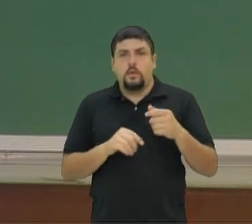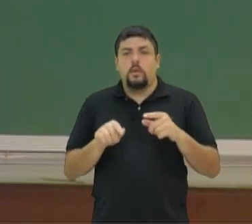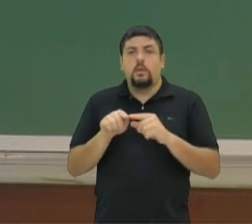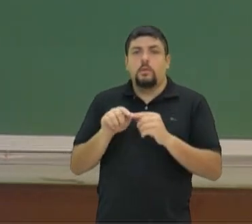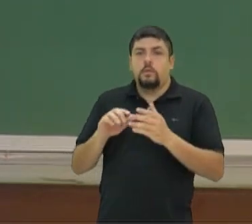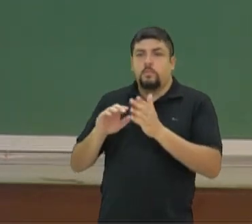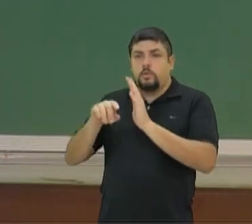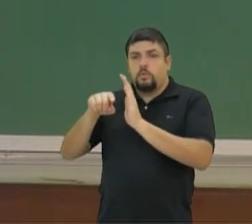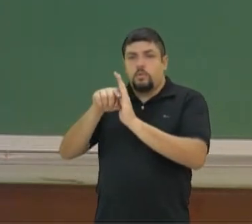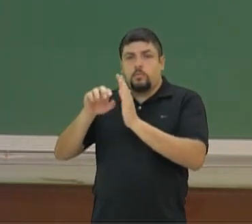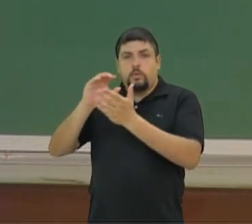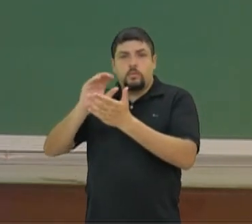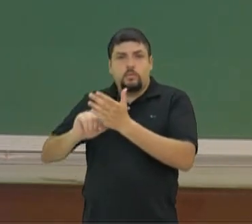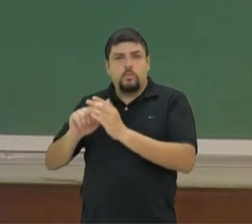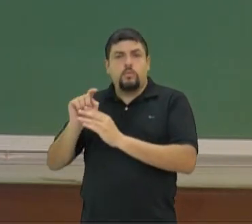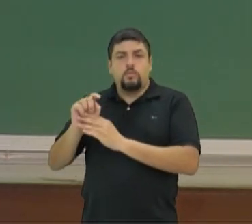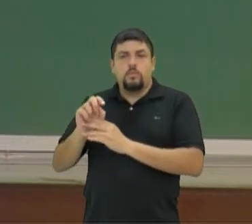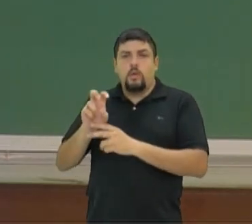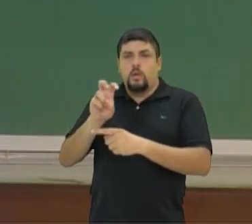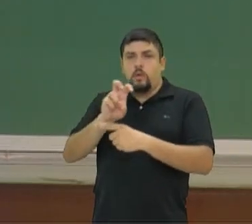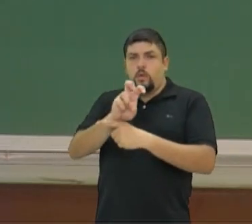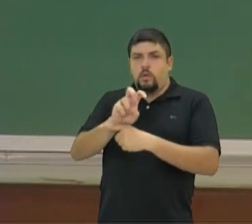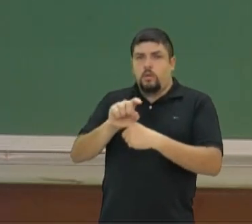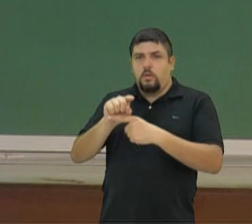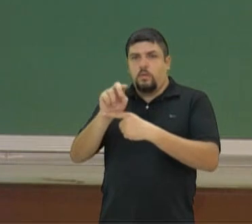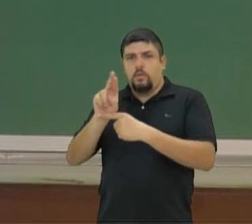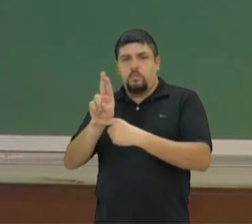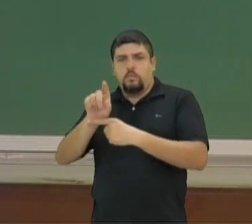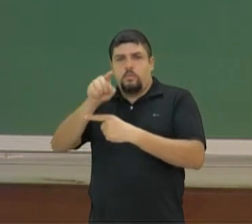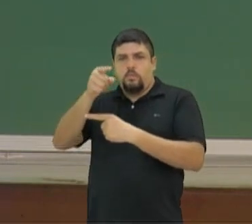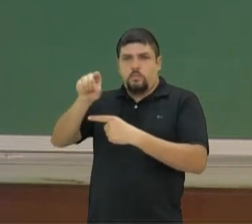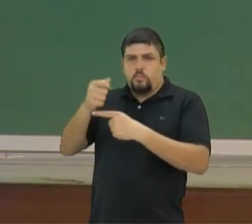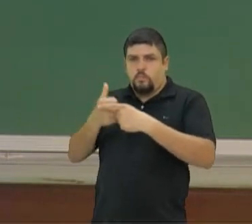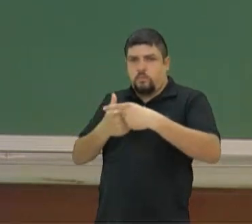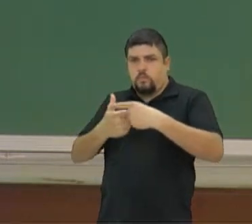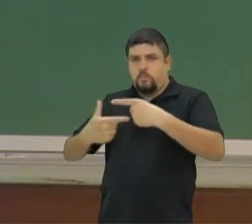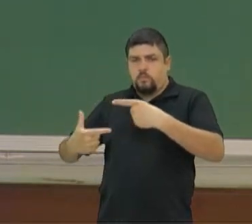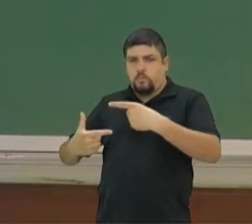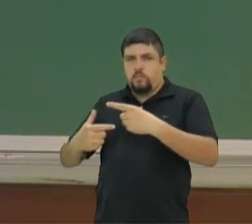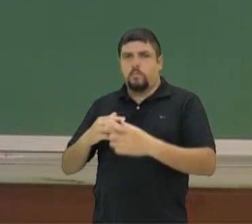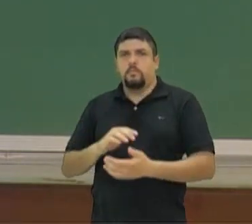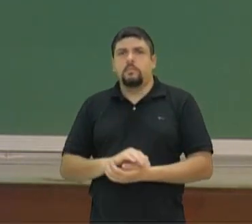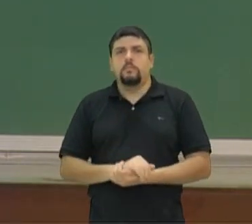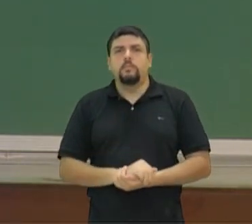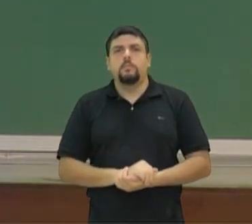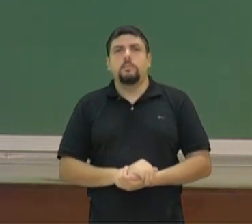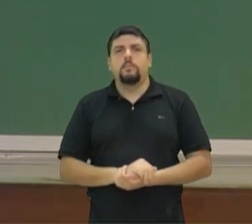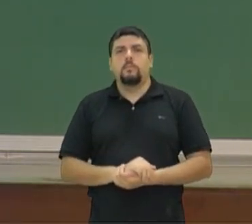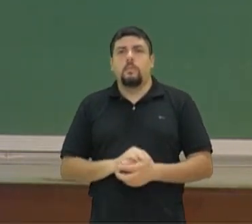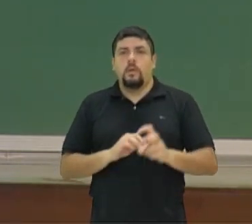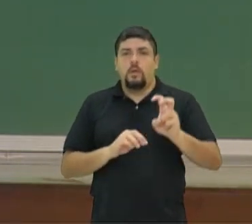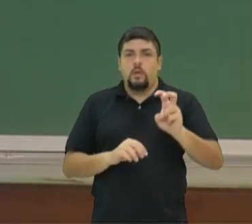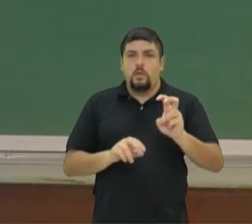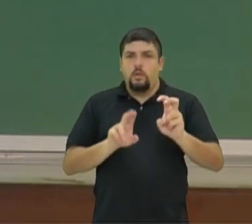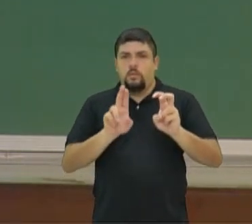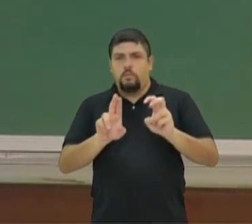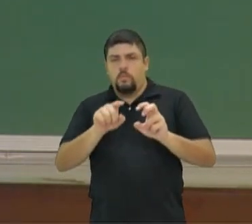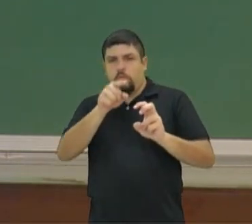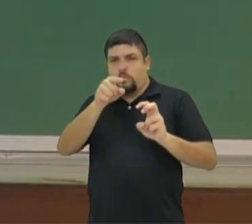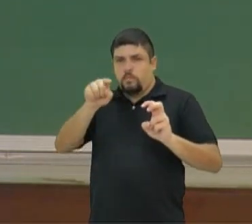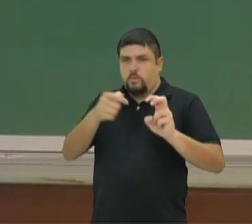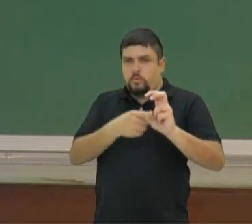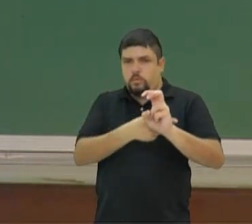12. Vamos estruturar, então, o nosso complexo, o resultado dessa divisão. Se é 5π sobre 12 o tamanho